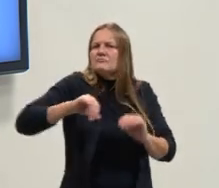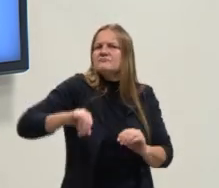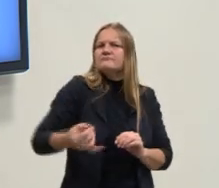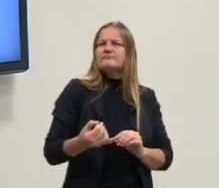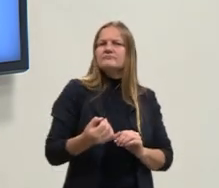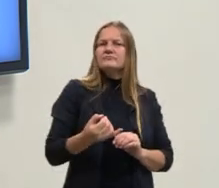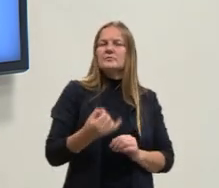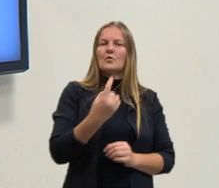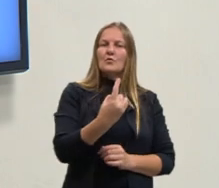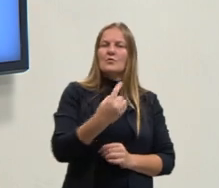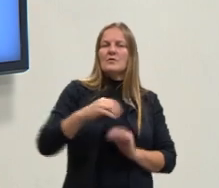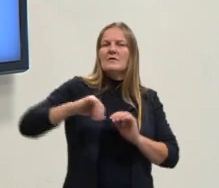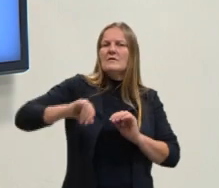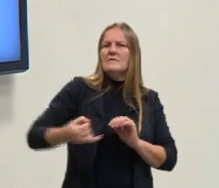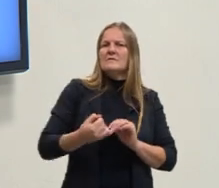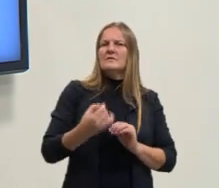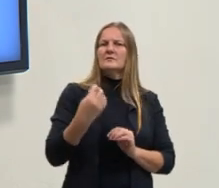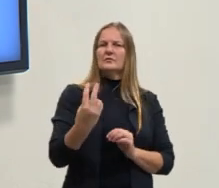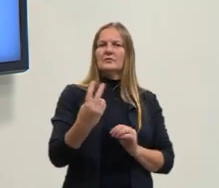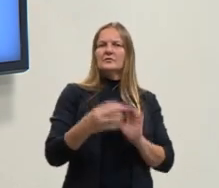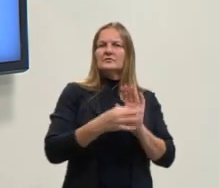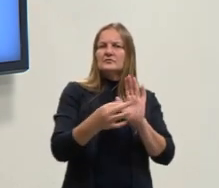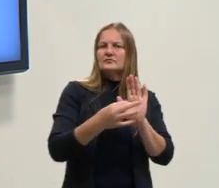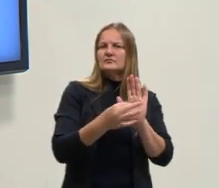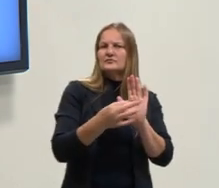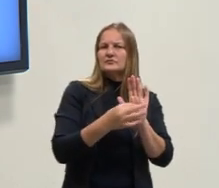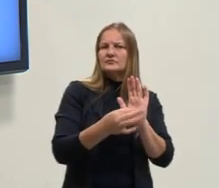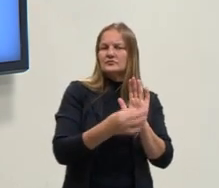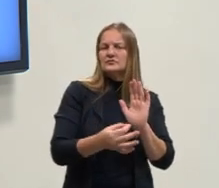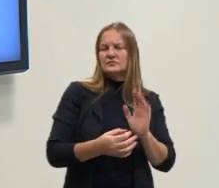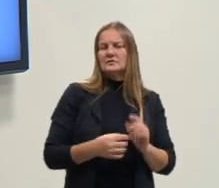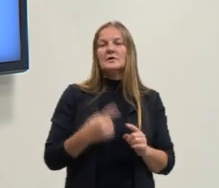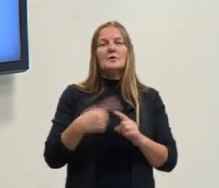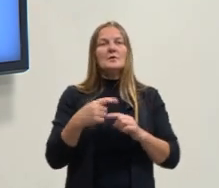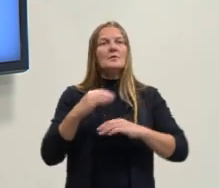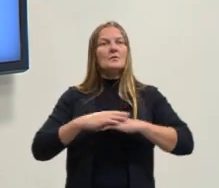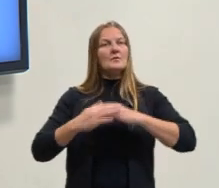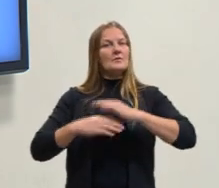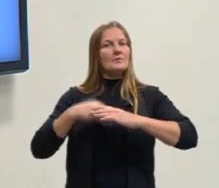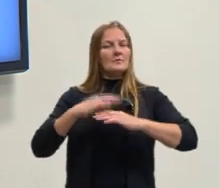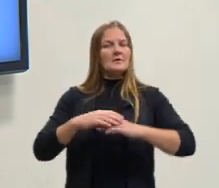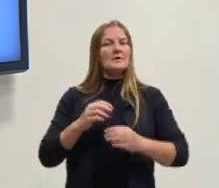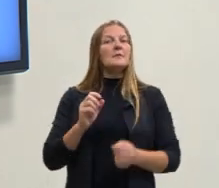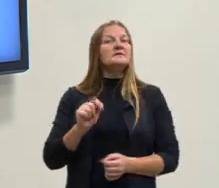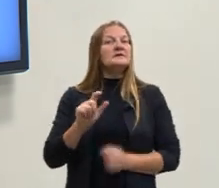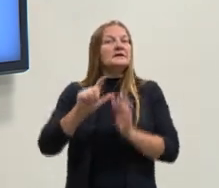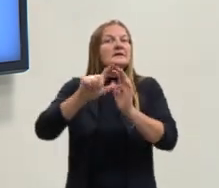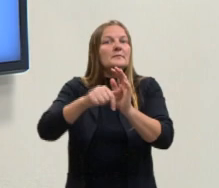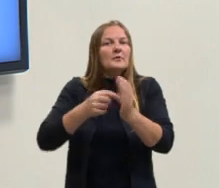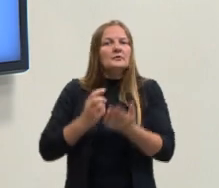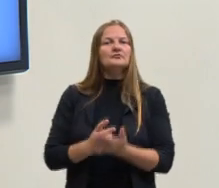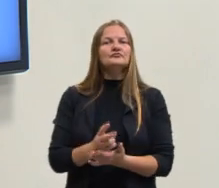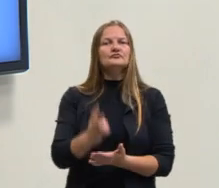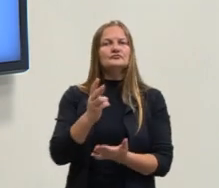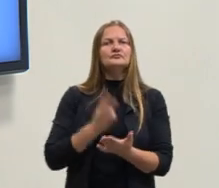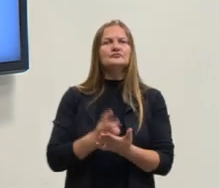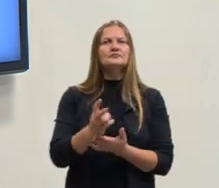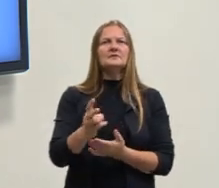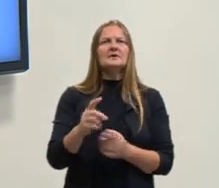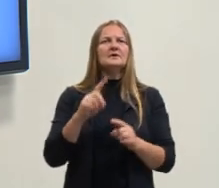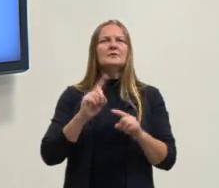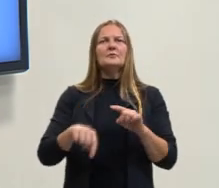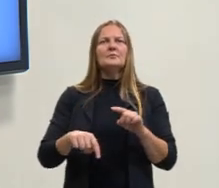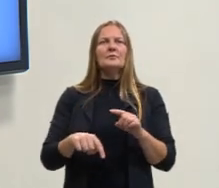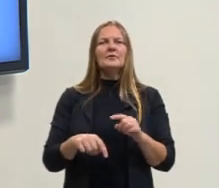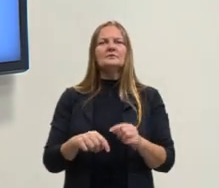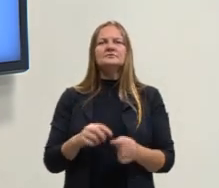2 que você não desenvolvidos e é construído isso isso tem que ser continuado só que isso não